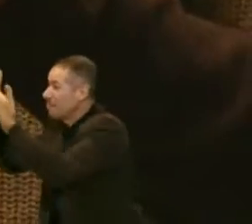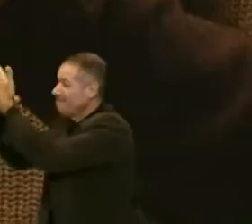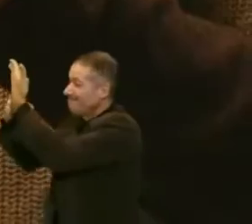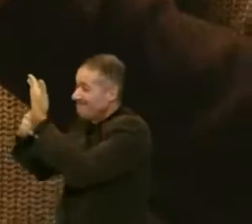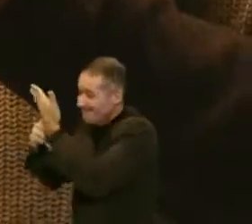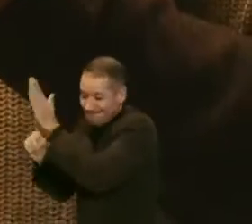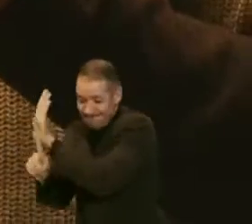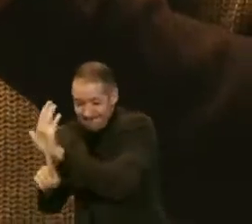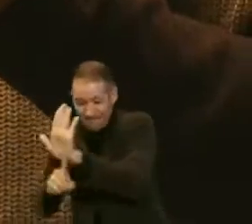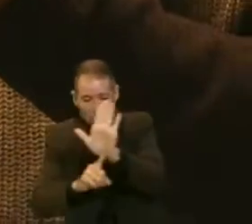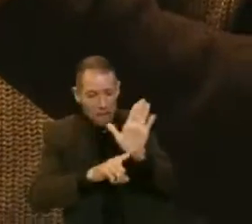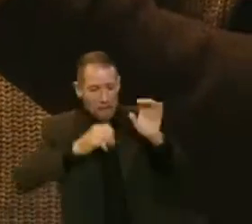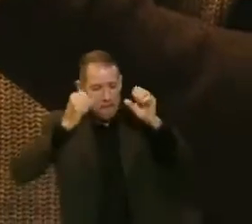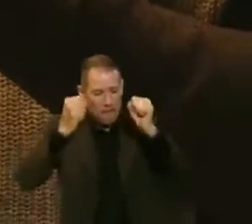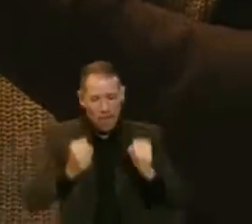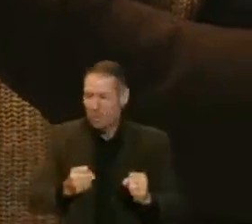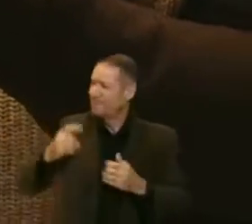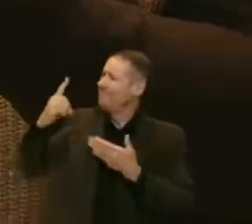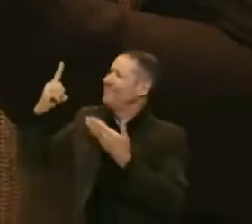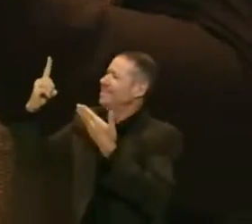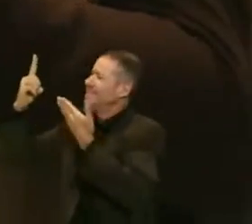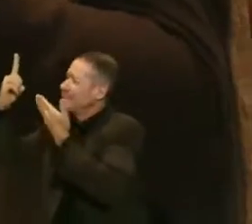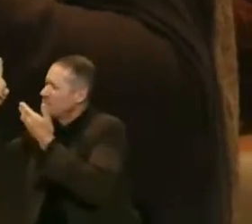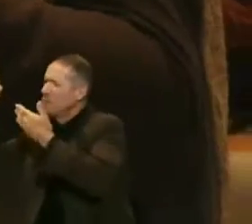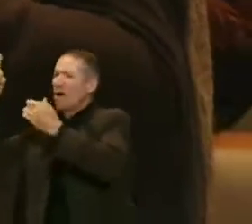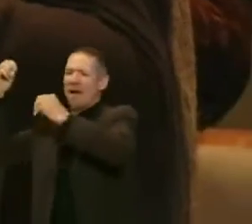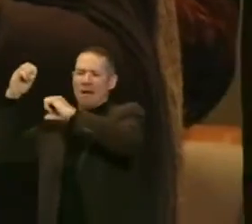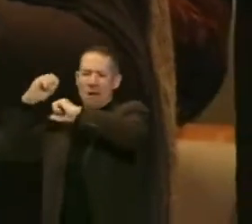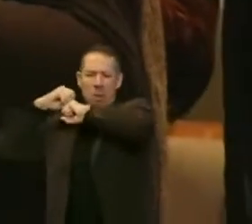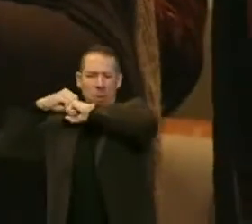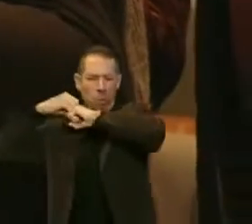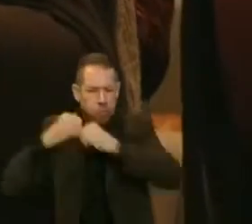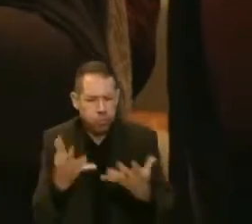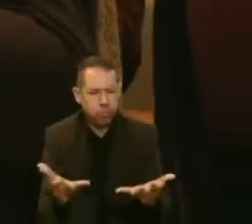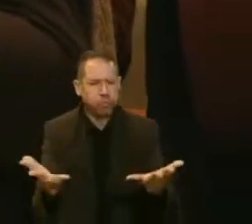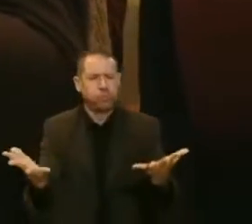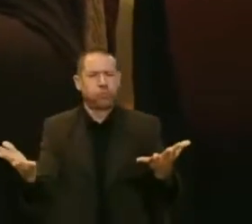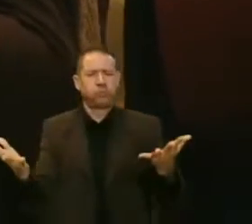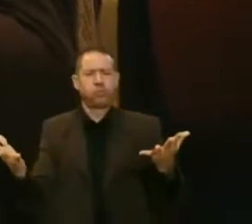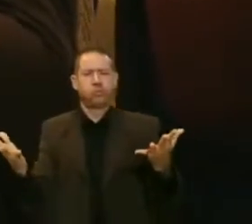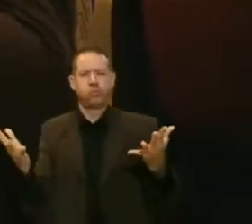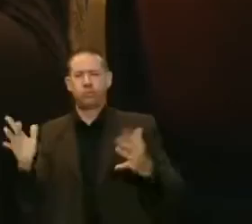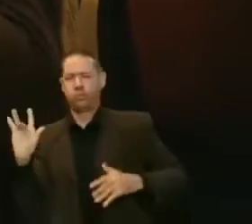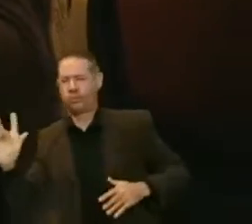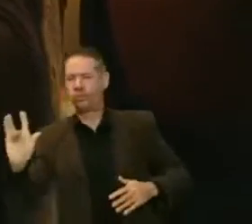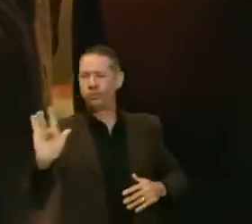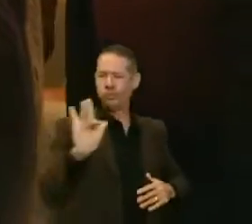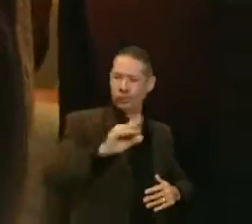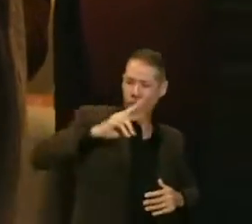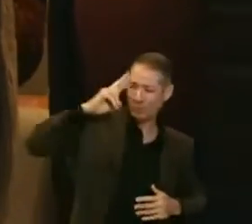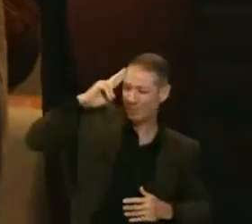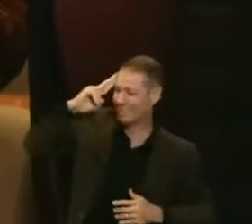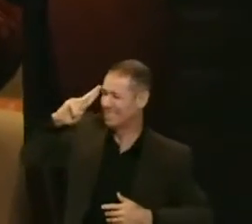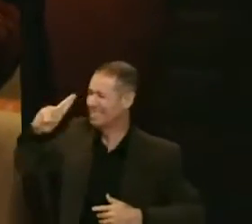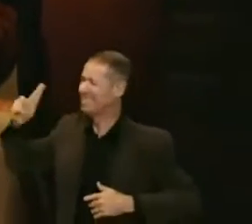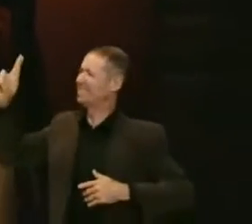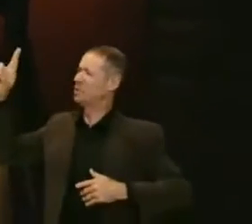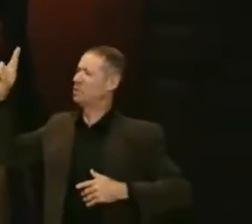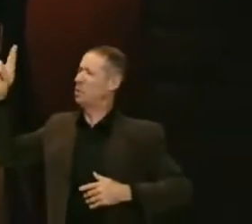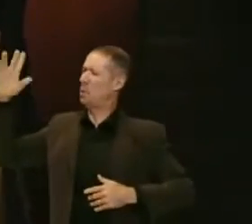lugar. Que o poder de Deus caia sobre nós. Que o Senhor cale os